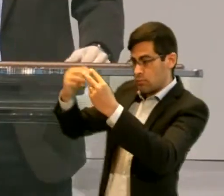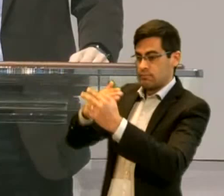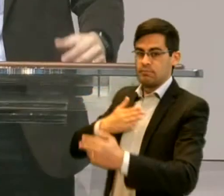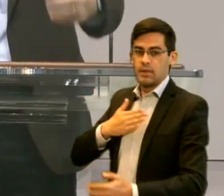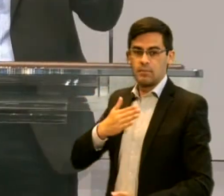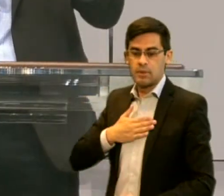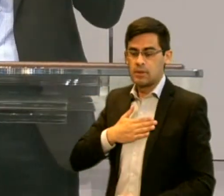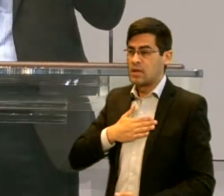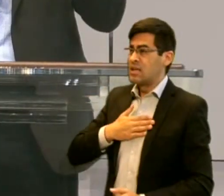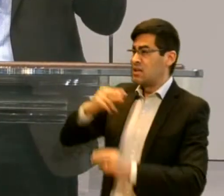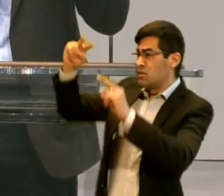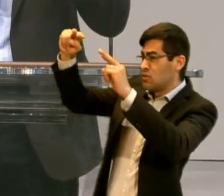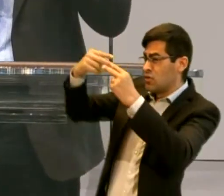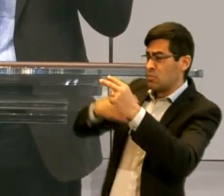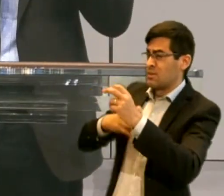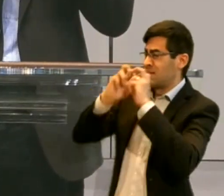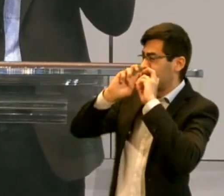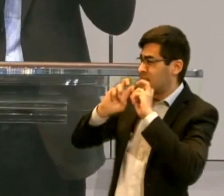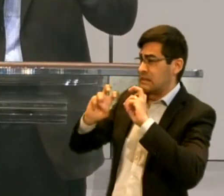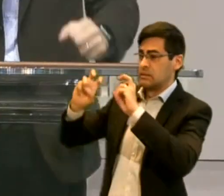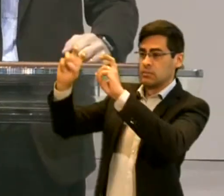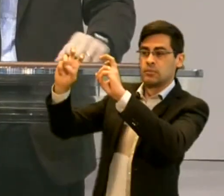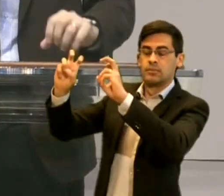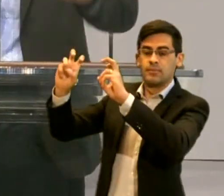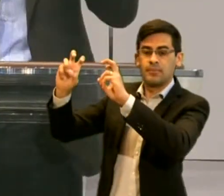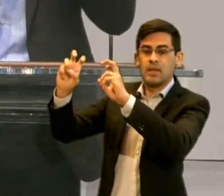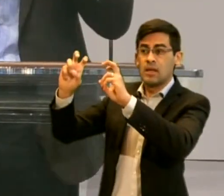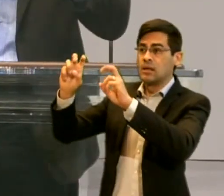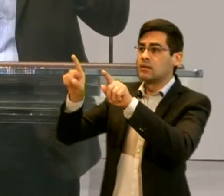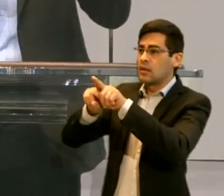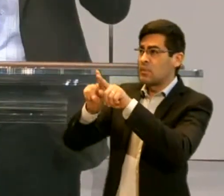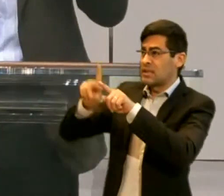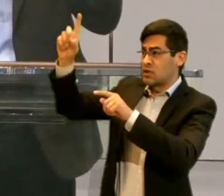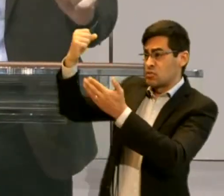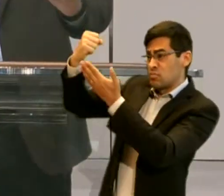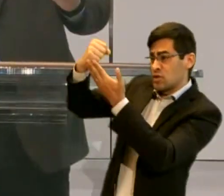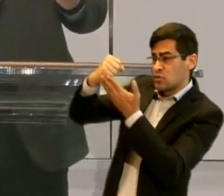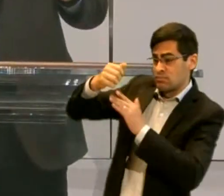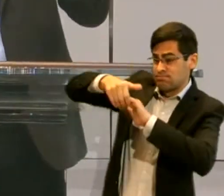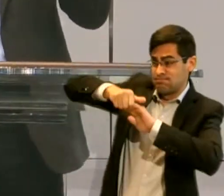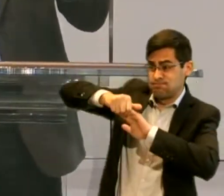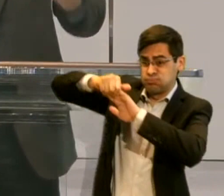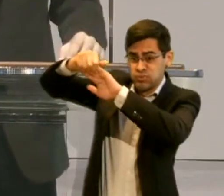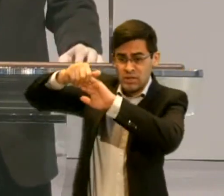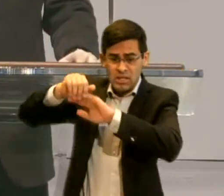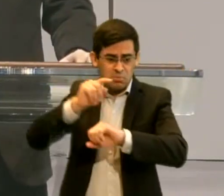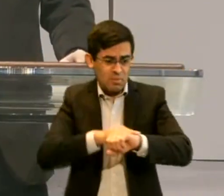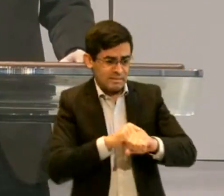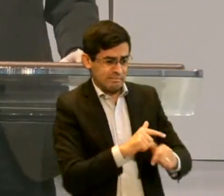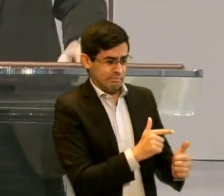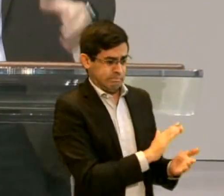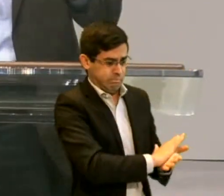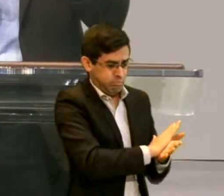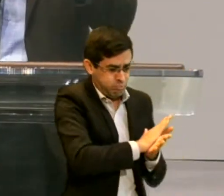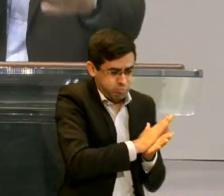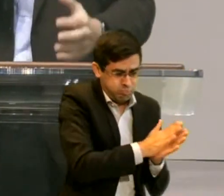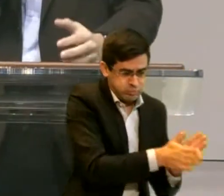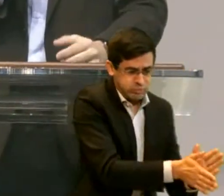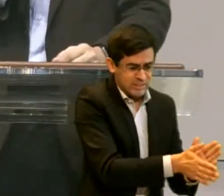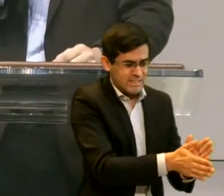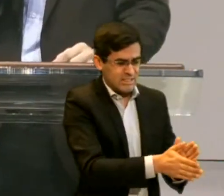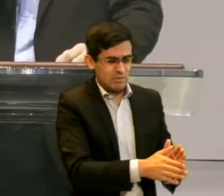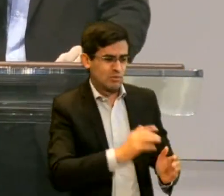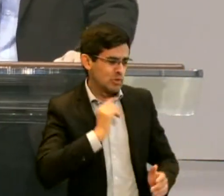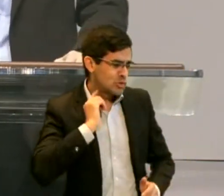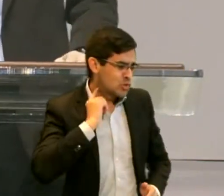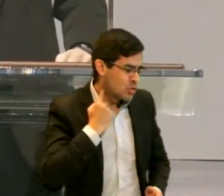mim e ouviu o meu grito de socorro. Ele me tirou de um poço de destruição, de um atoleiro de